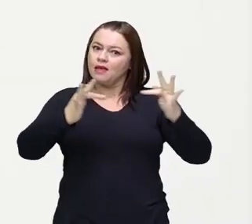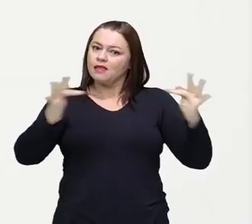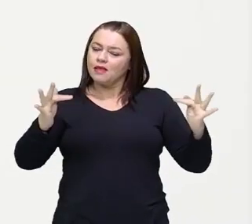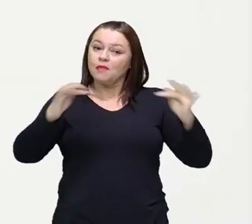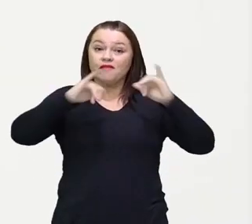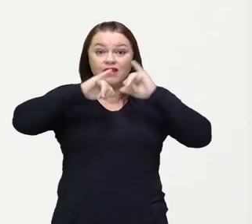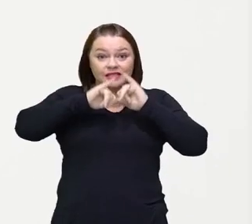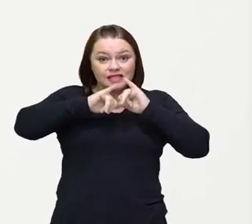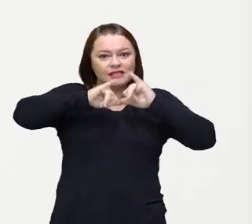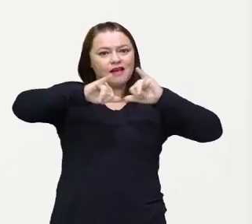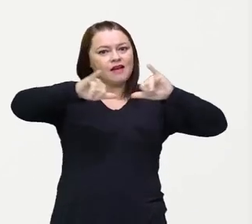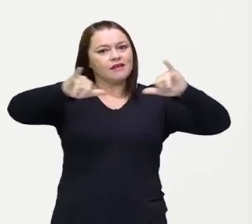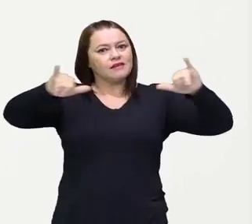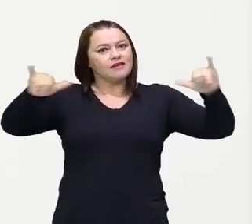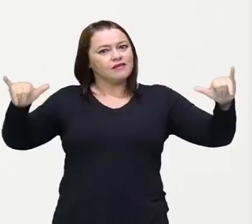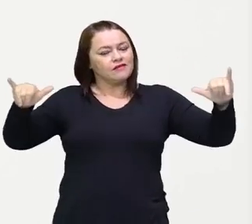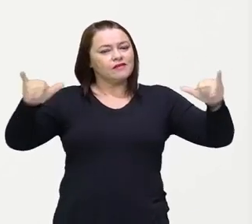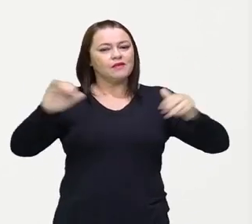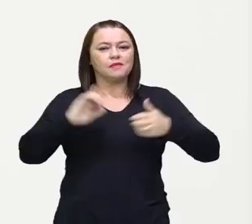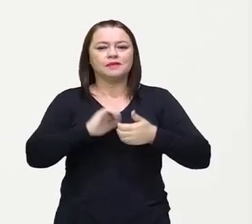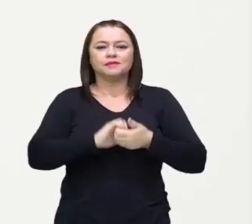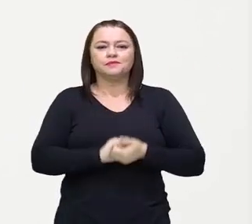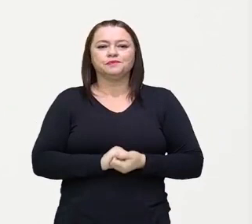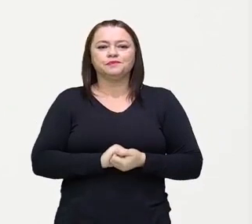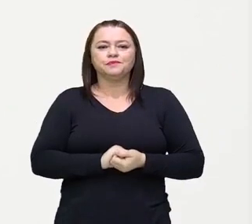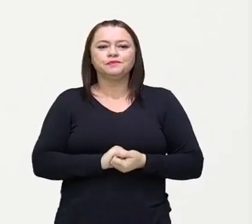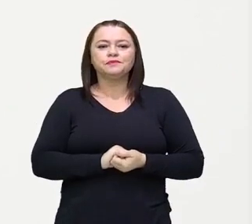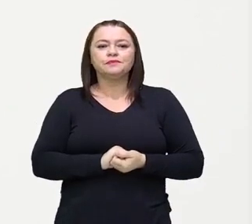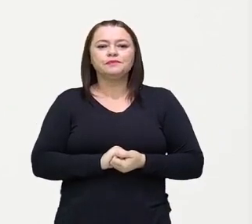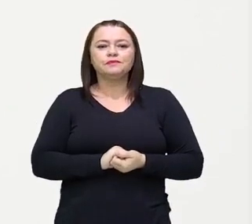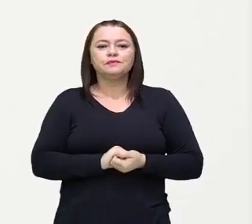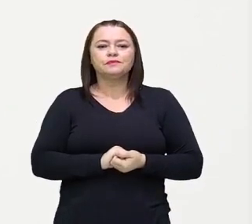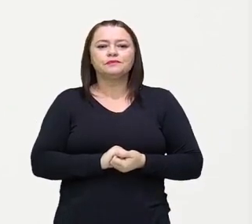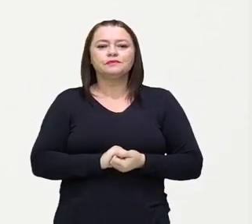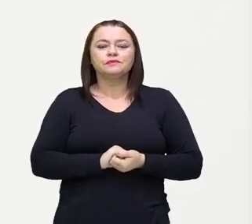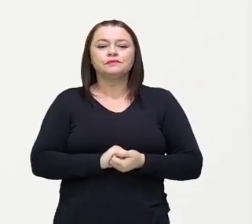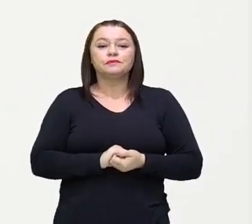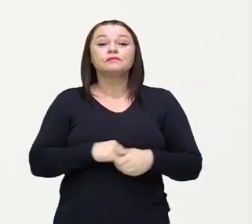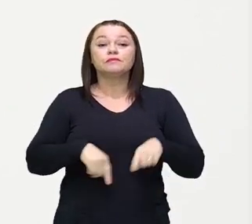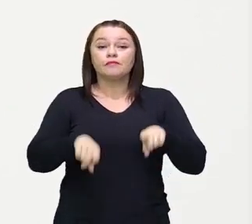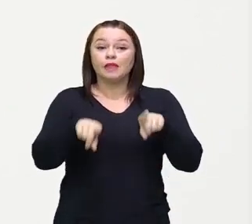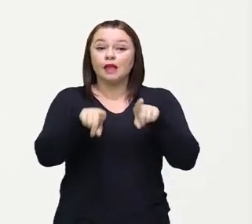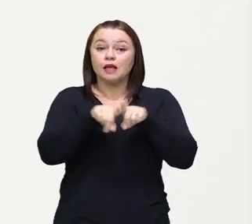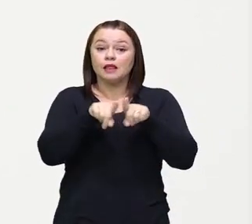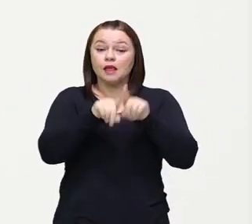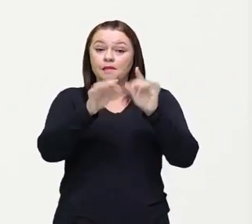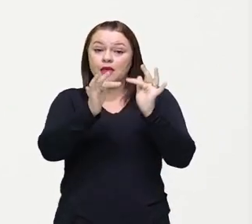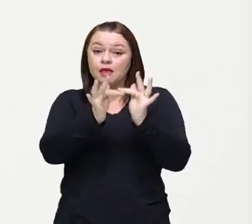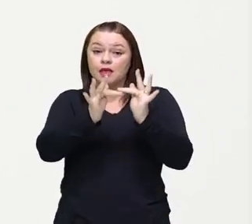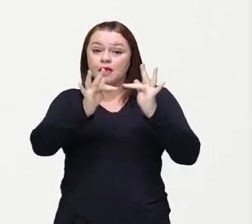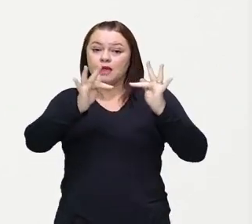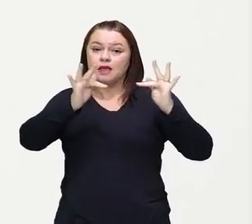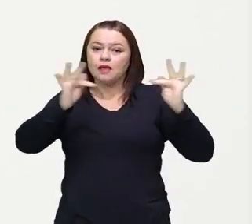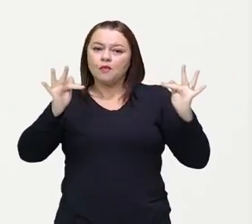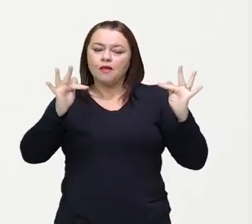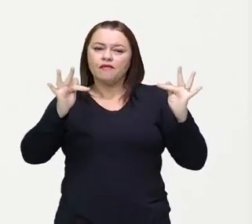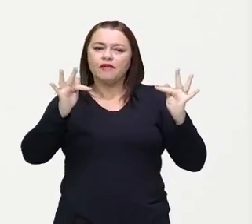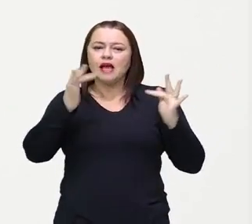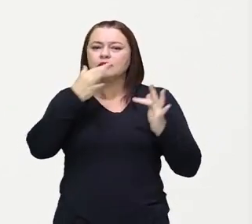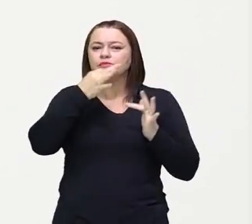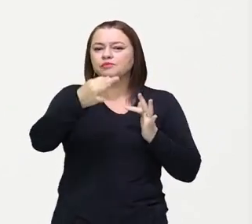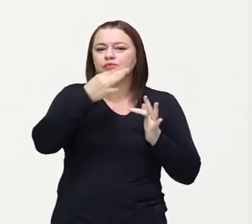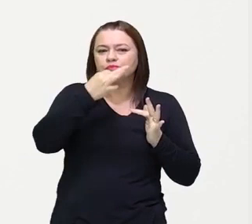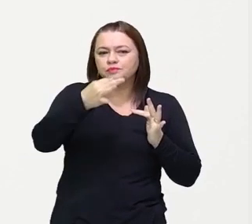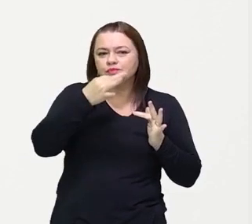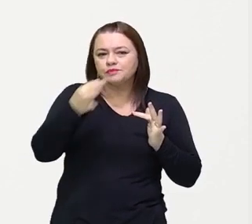declarativa. Estou passando uma informação. Eu tenho aqui também, ó, a frase